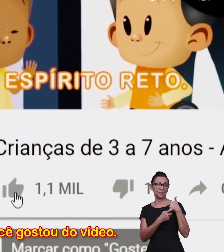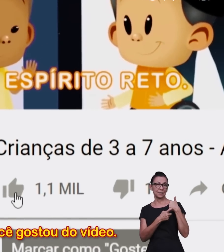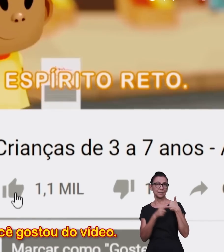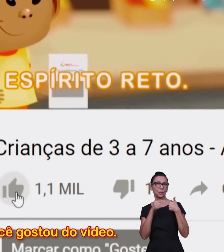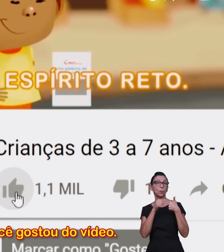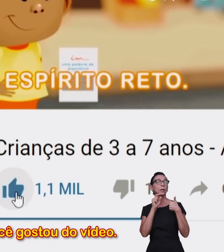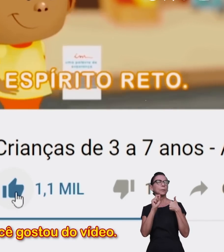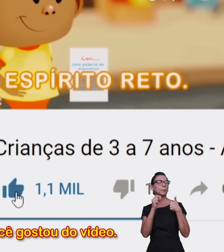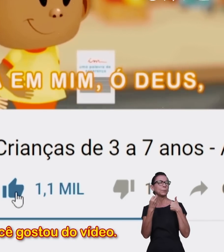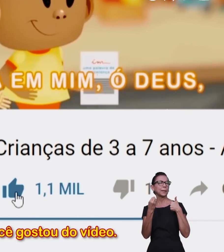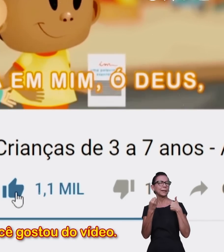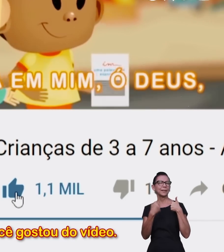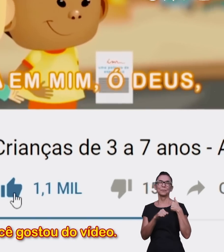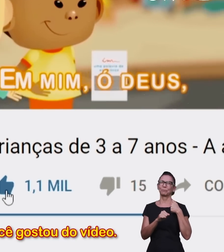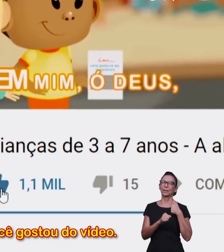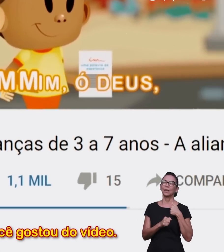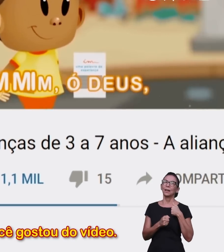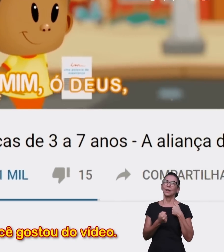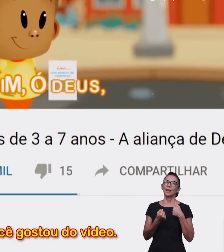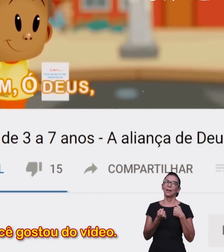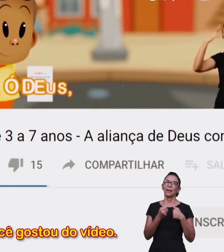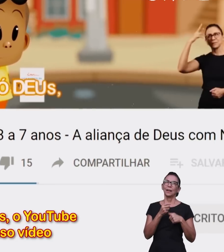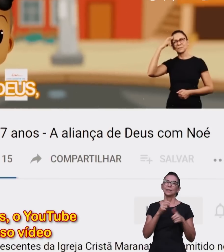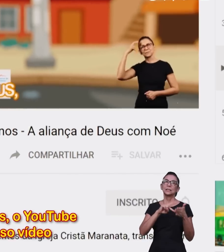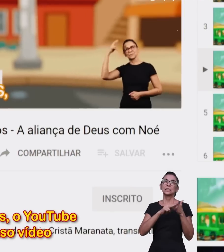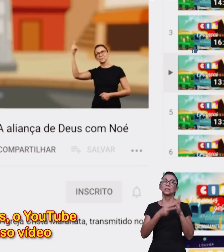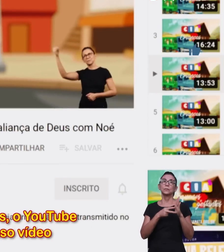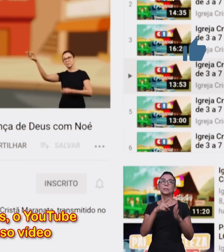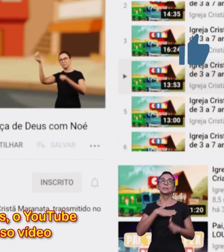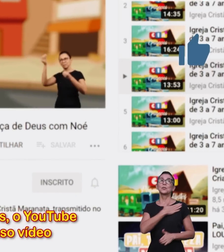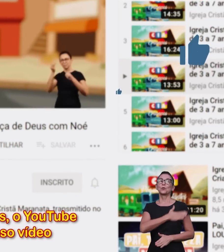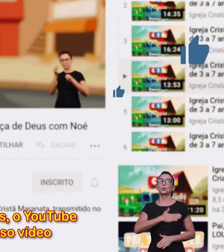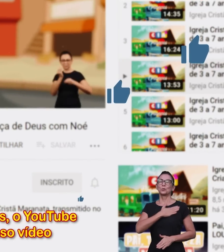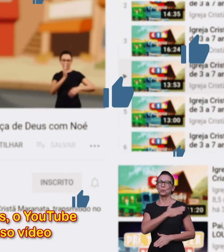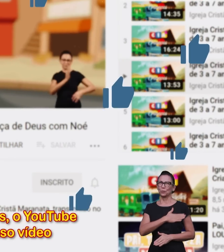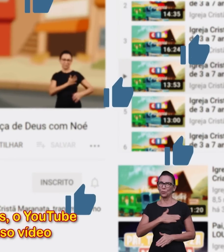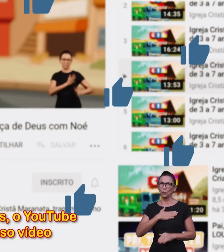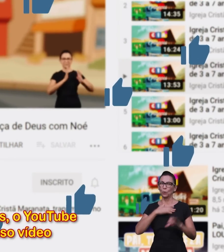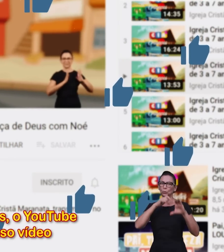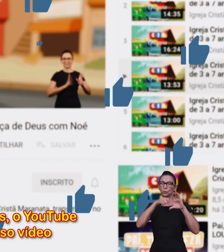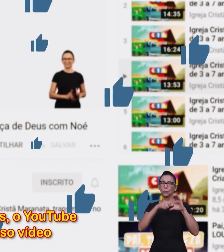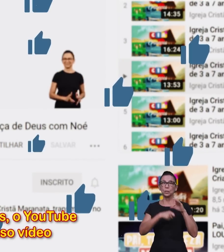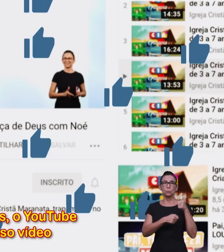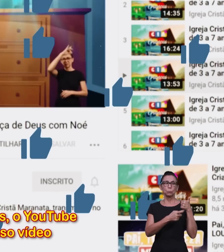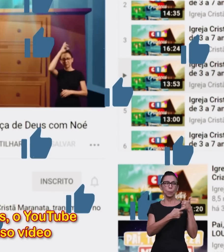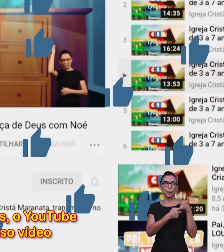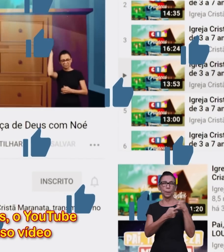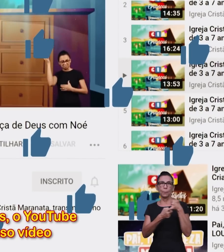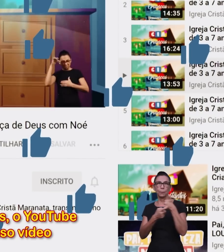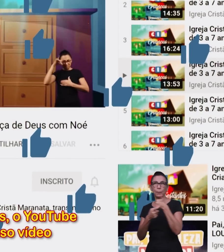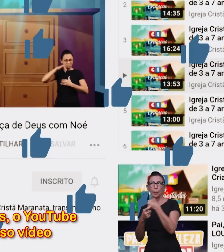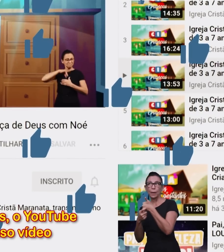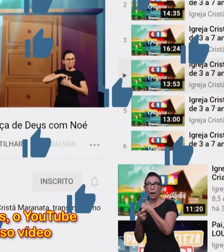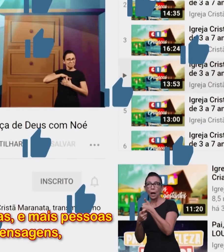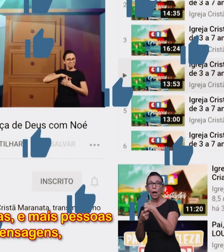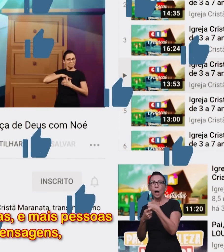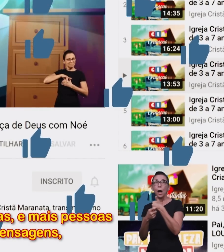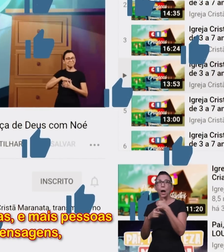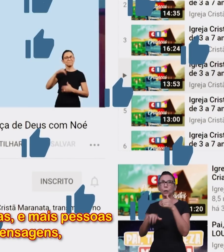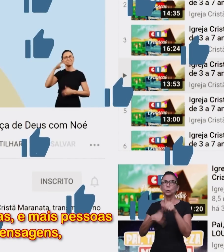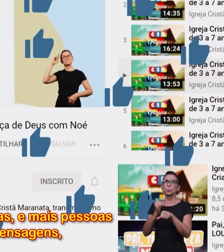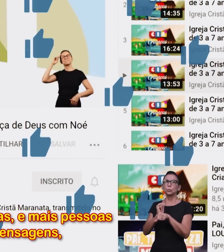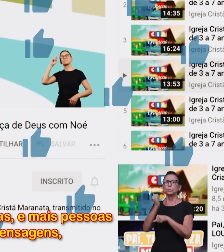joinha, é uma forma de dizer que você gostou do vídeo. Ao receber muitos likes, o YouTube entende que o nosso vídeo